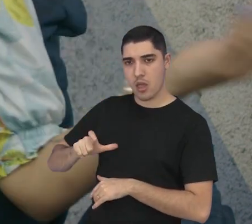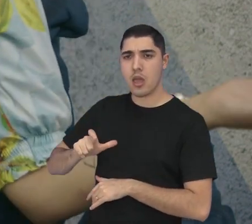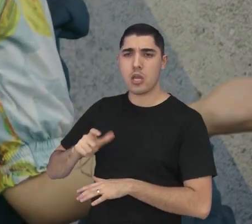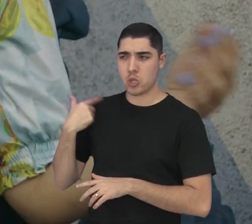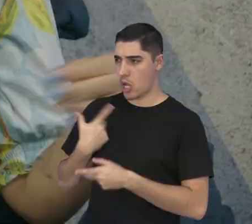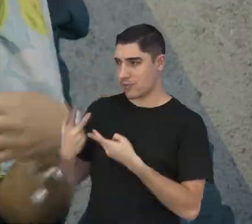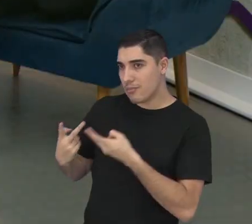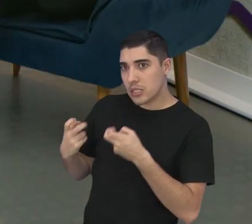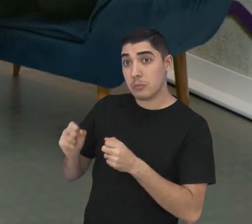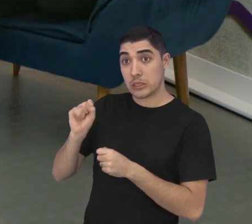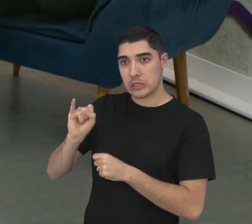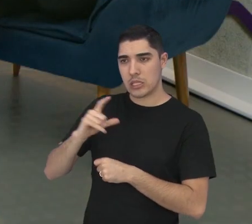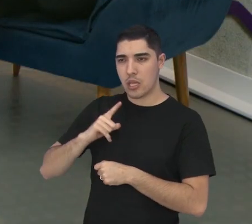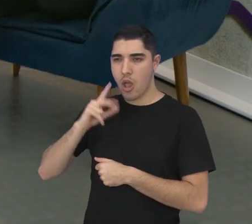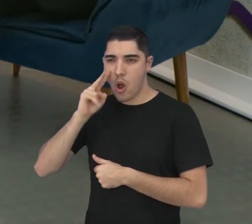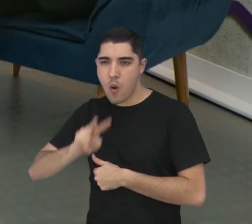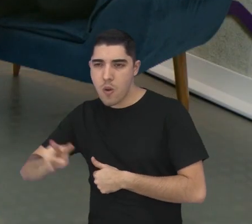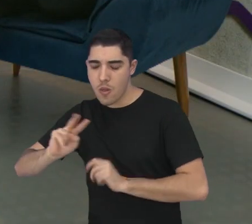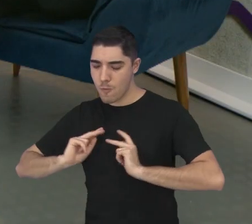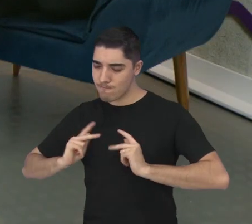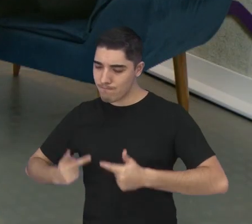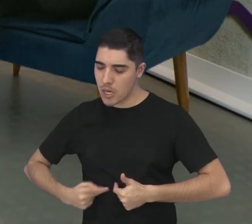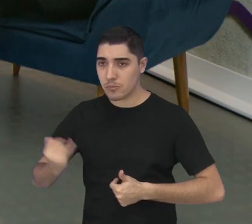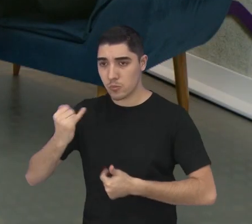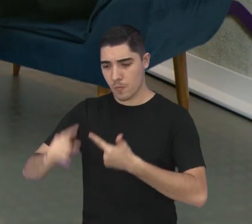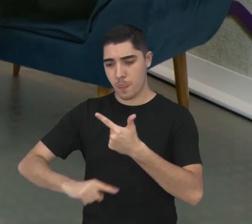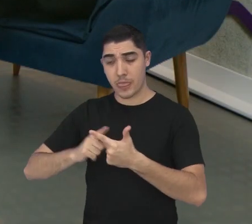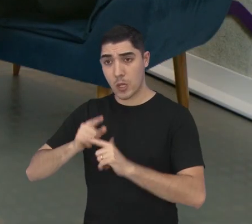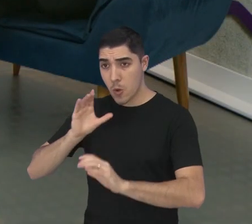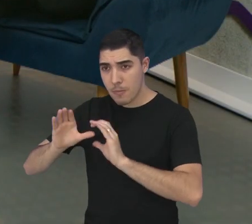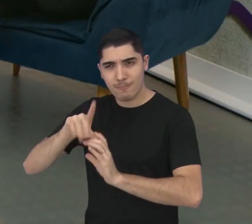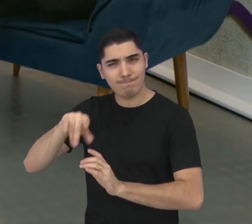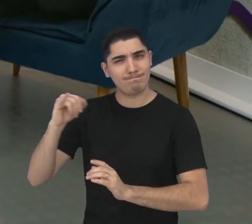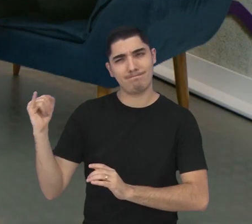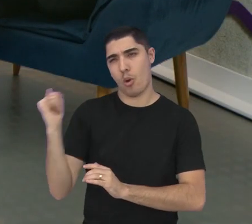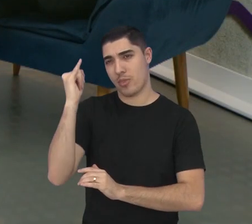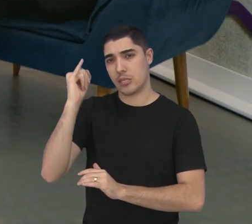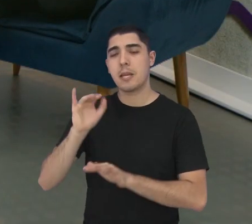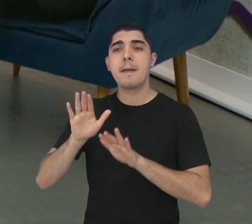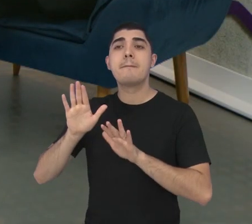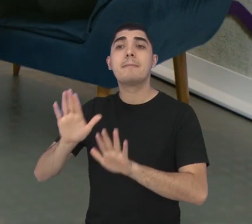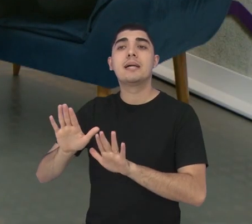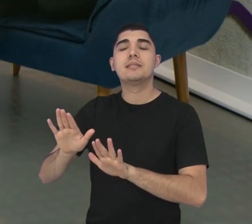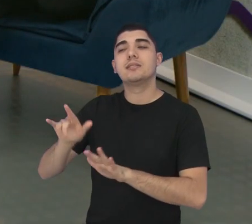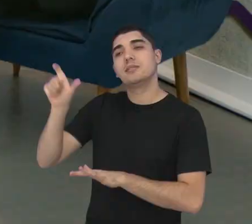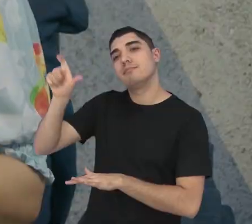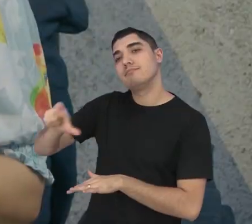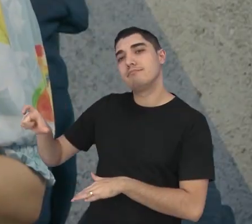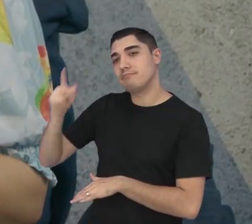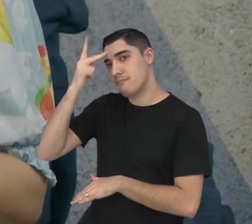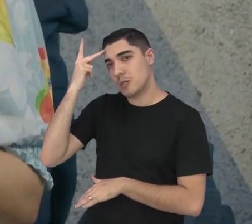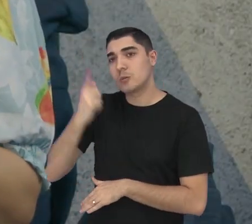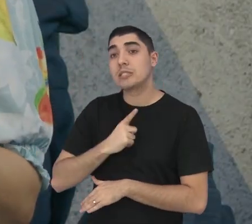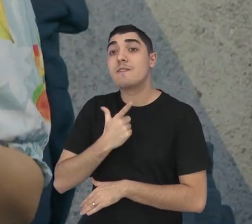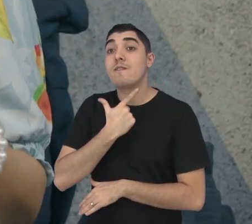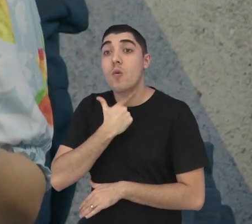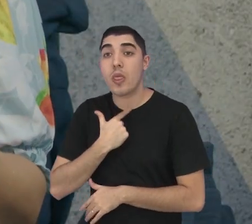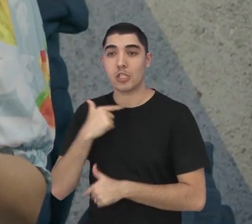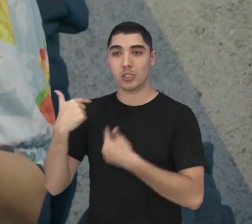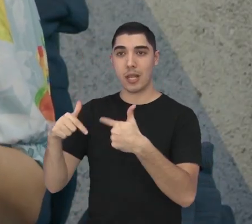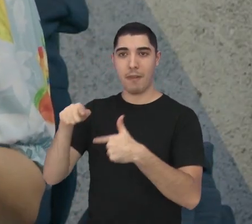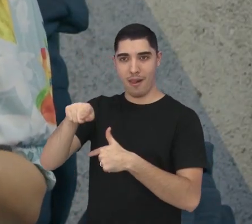gente já viu que o olhar humanizado, que a comunicação são importantíssimas. Mas assim, para quem gostaria